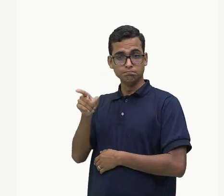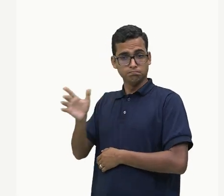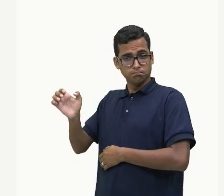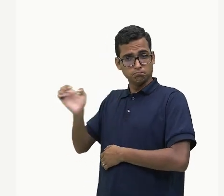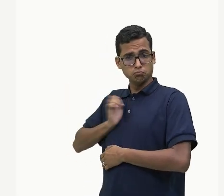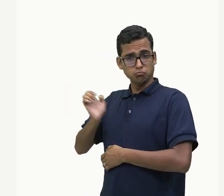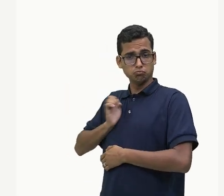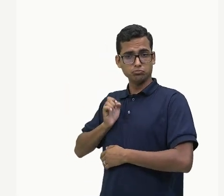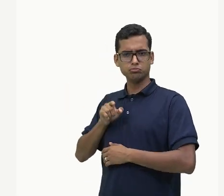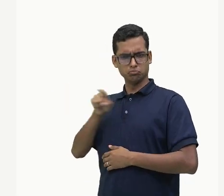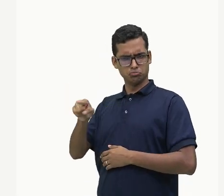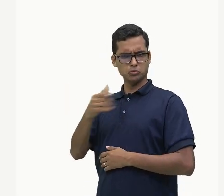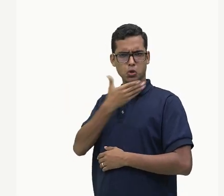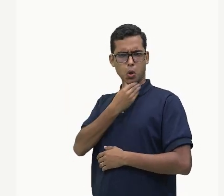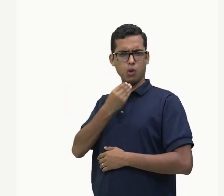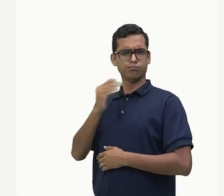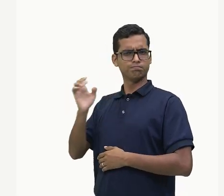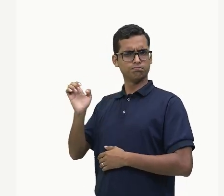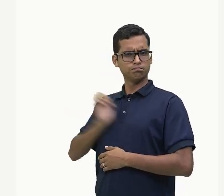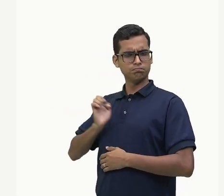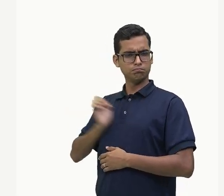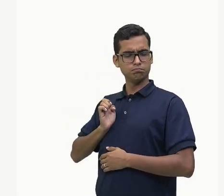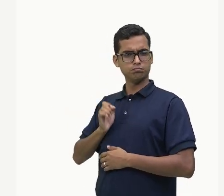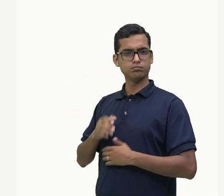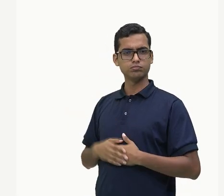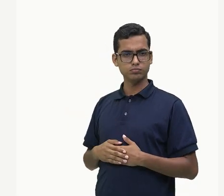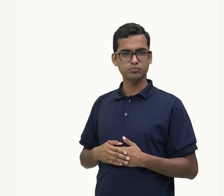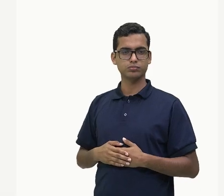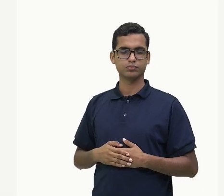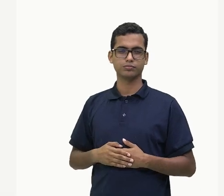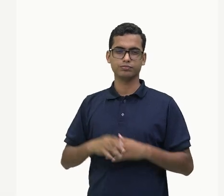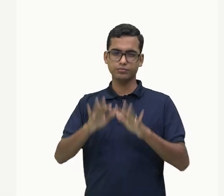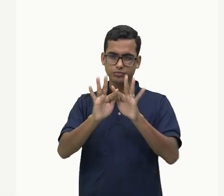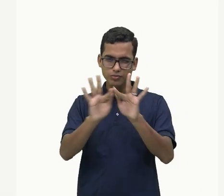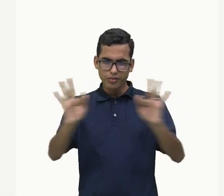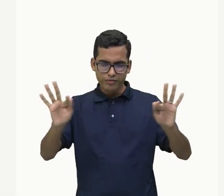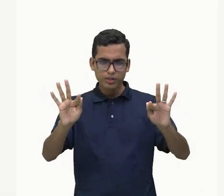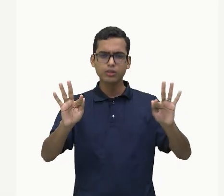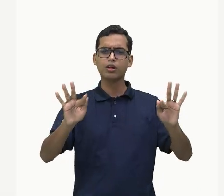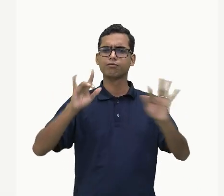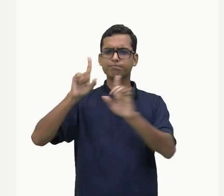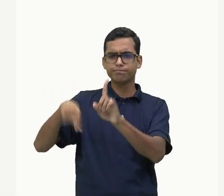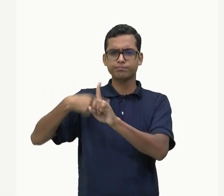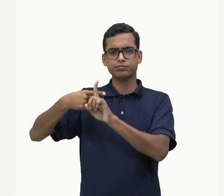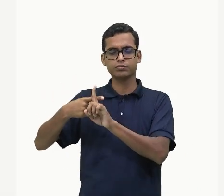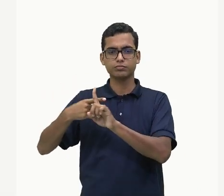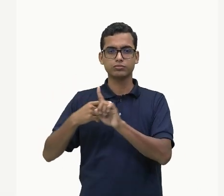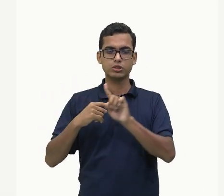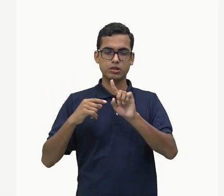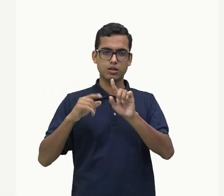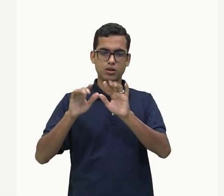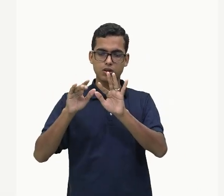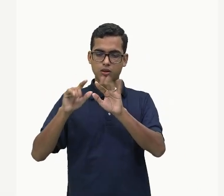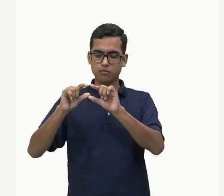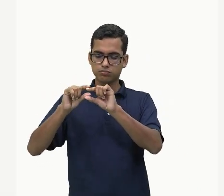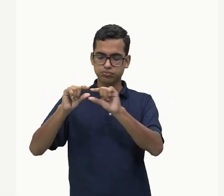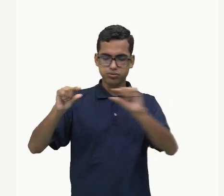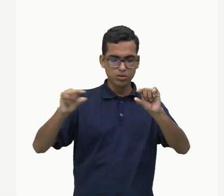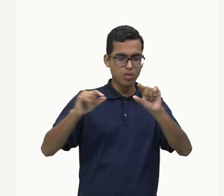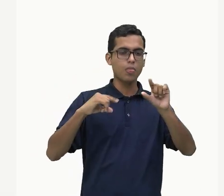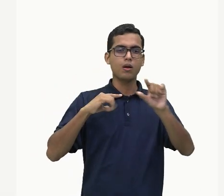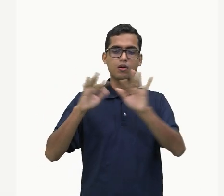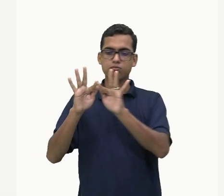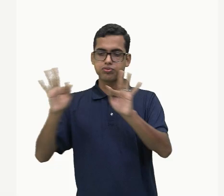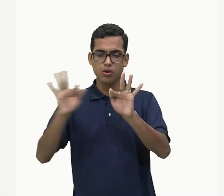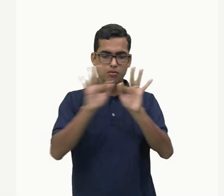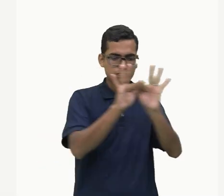happy. Olha só, ele é muito rico. É uma frase, vamos dizer, positiva e aqui negativa. Essa mudança